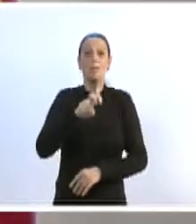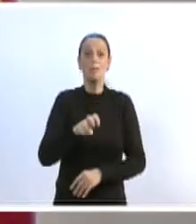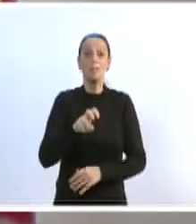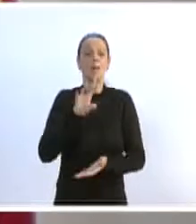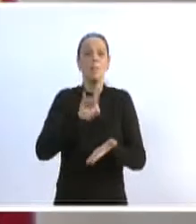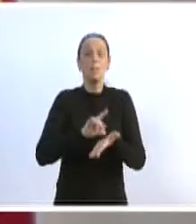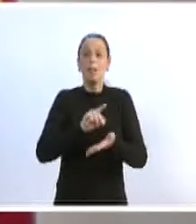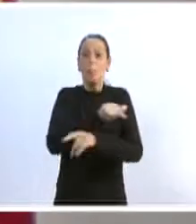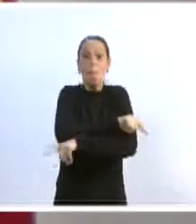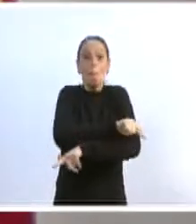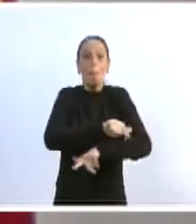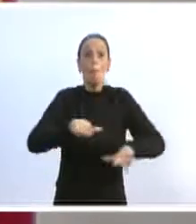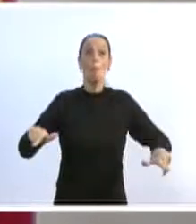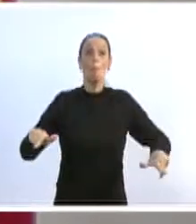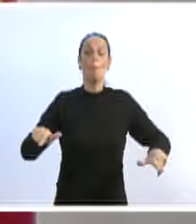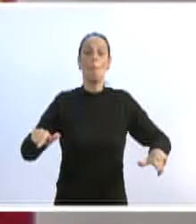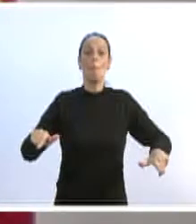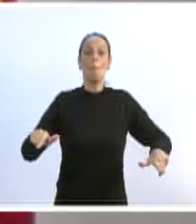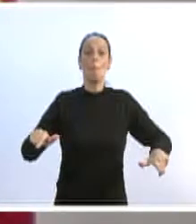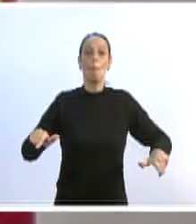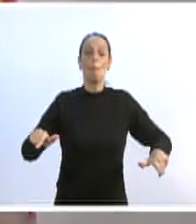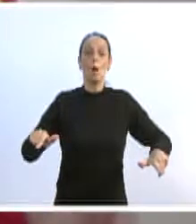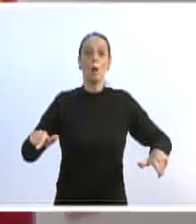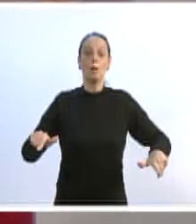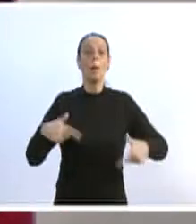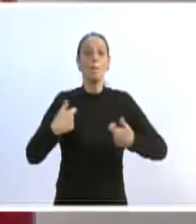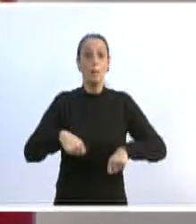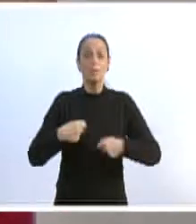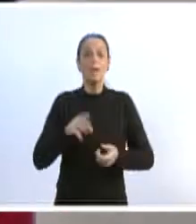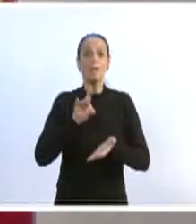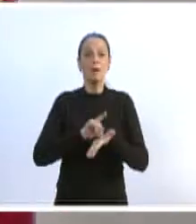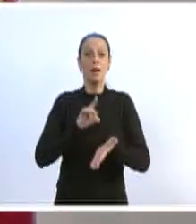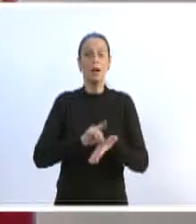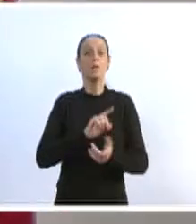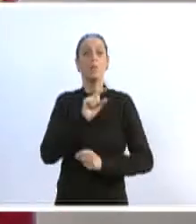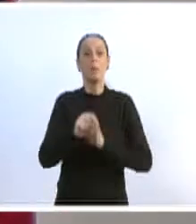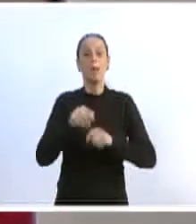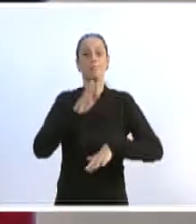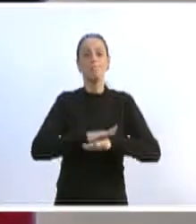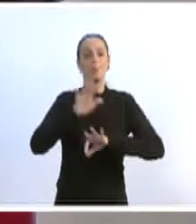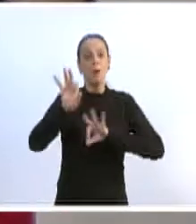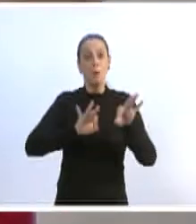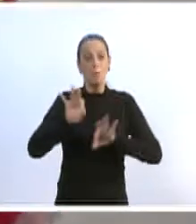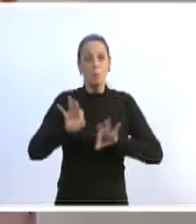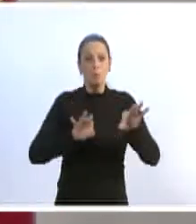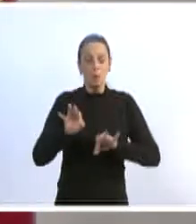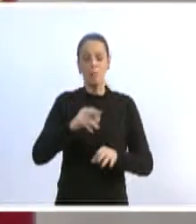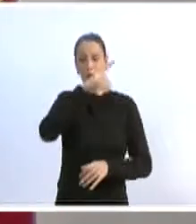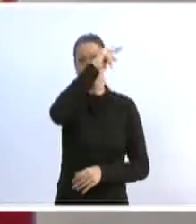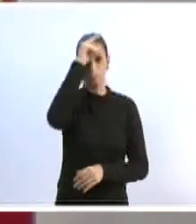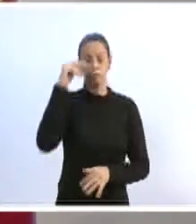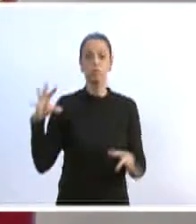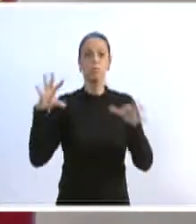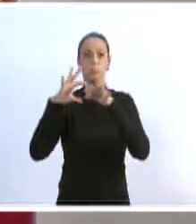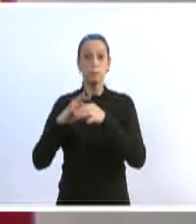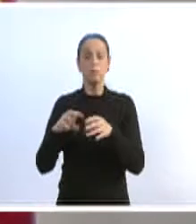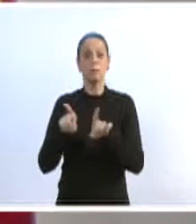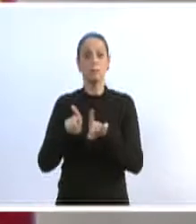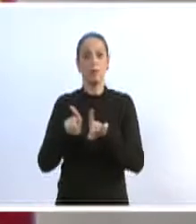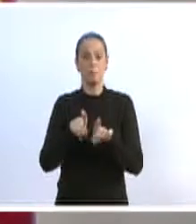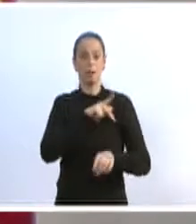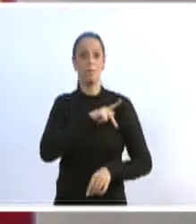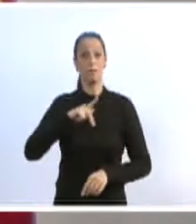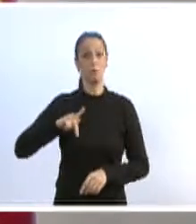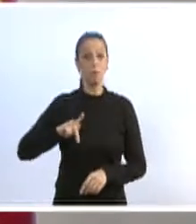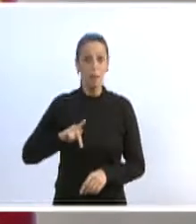absolutamente nada precisa haver uma organização entre o poder público ea iniciativa privada